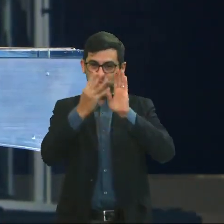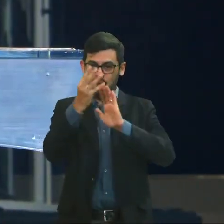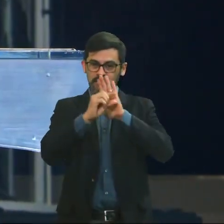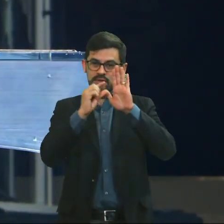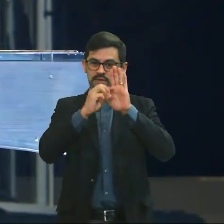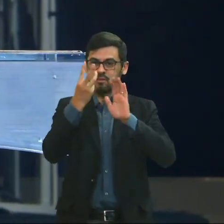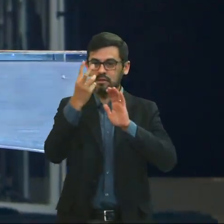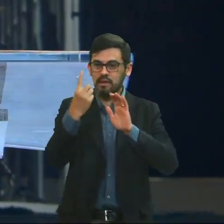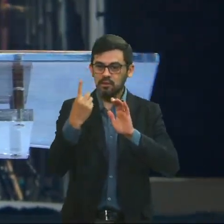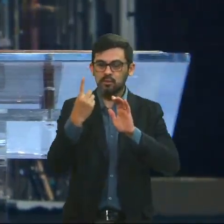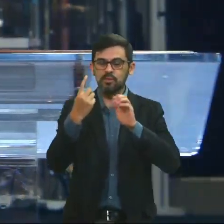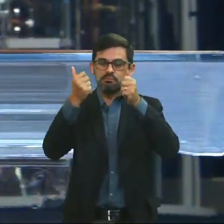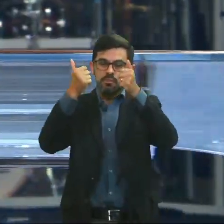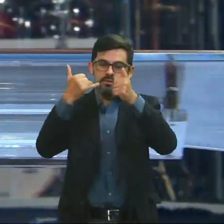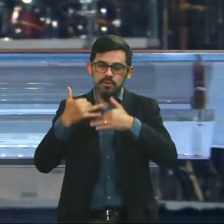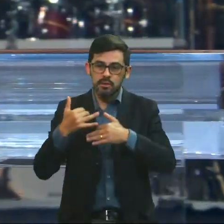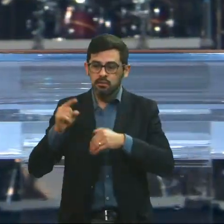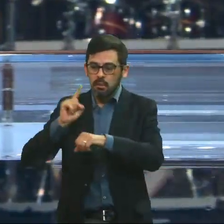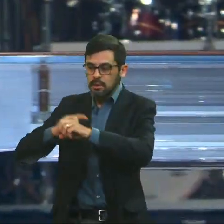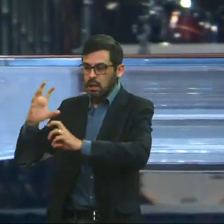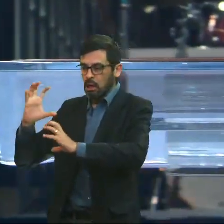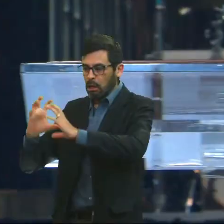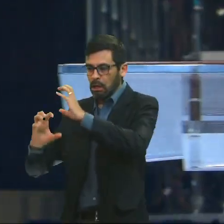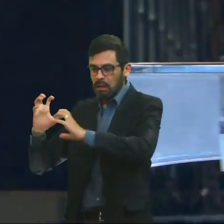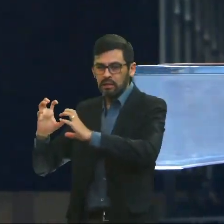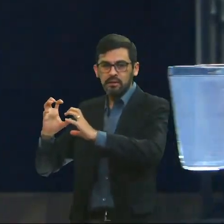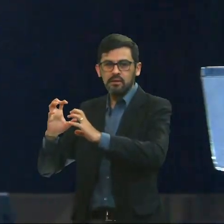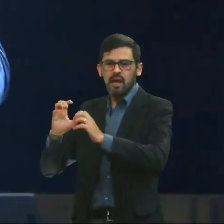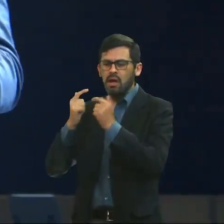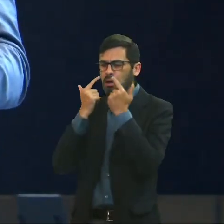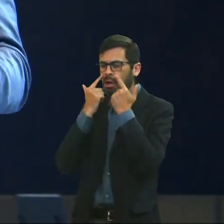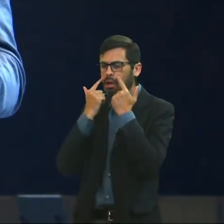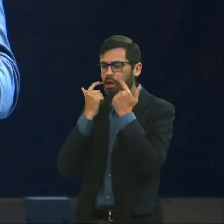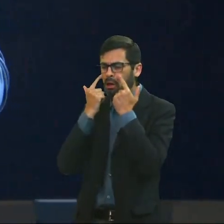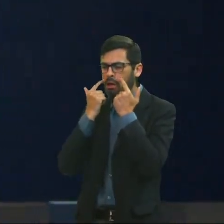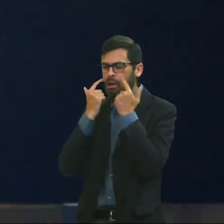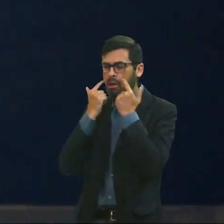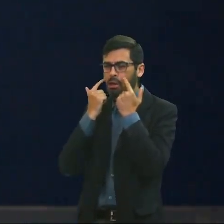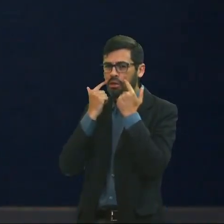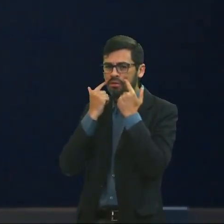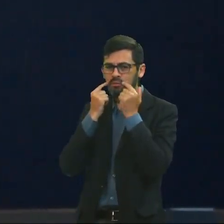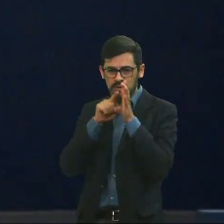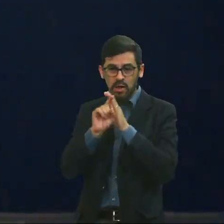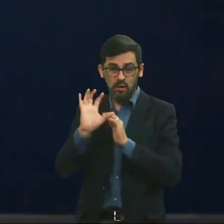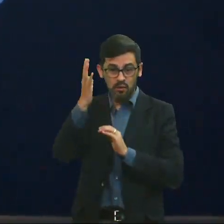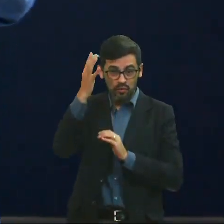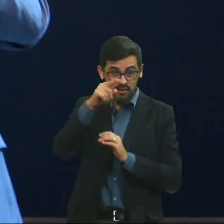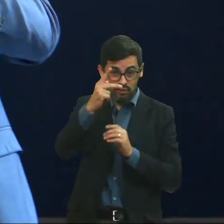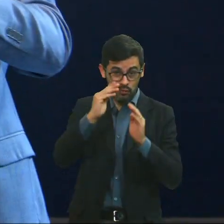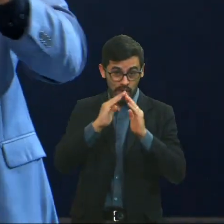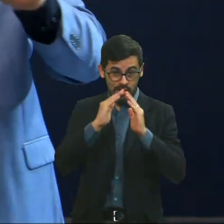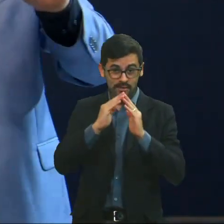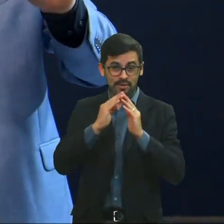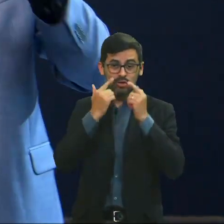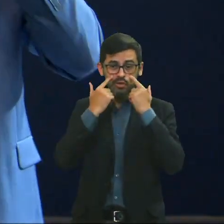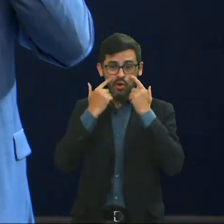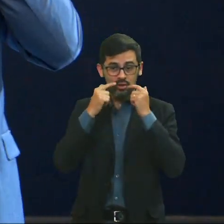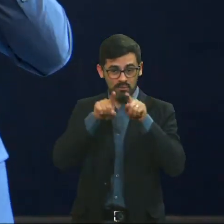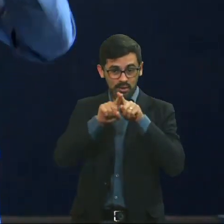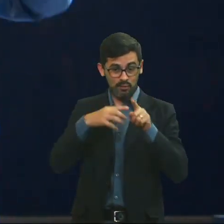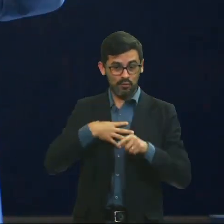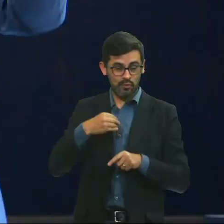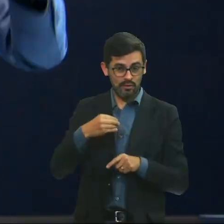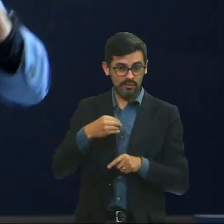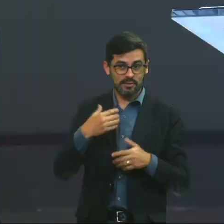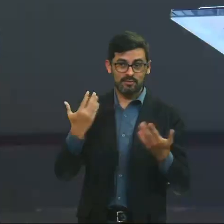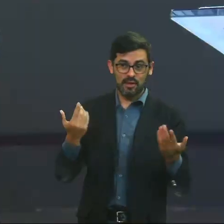Aí, na hora que estavam brigando, começou um choro. Acontece isso na sua casa, só na minha, choram também.